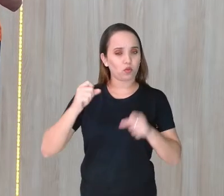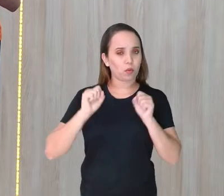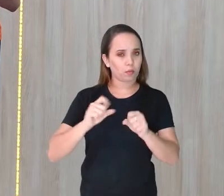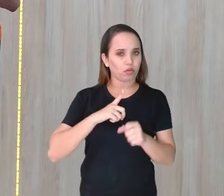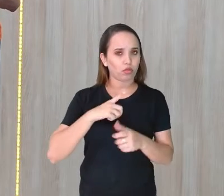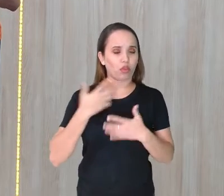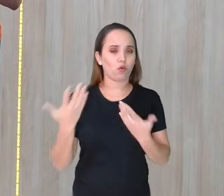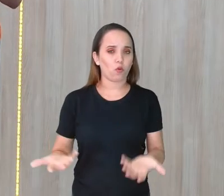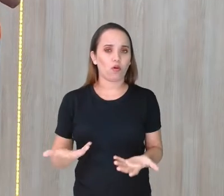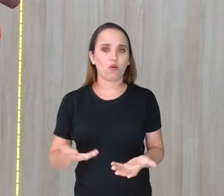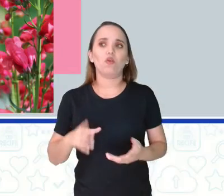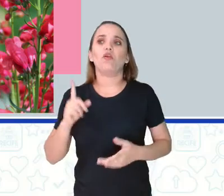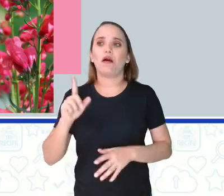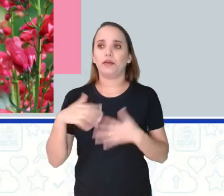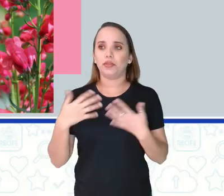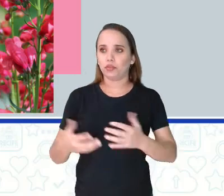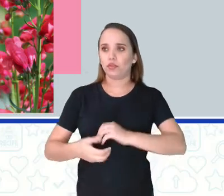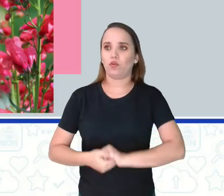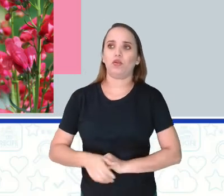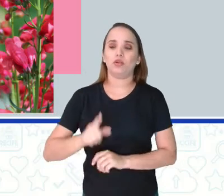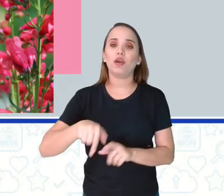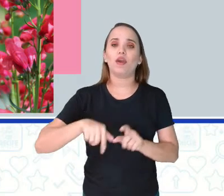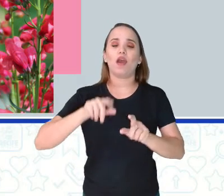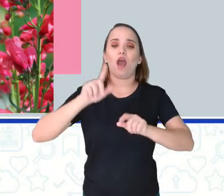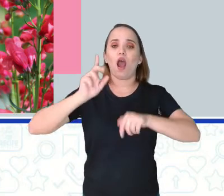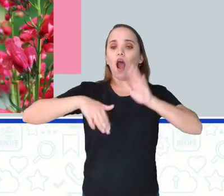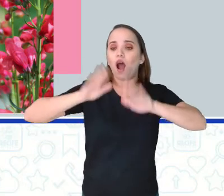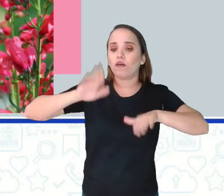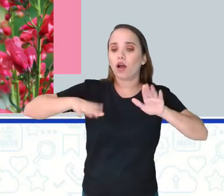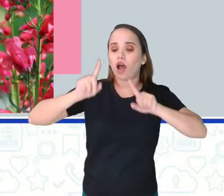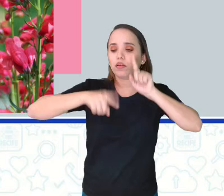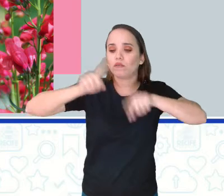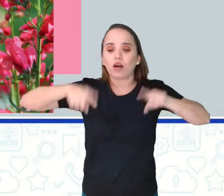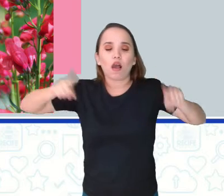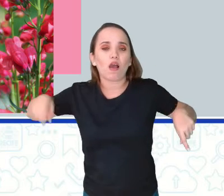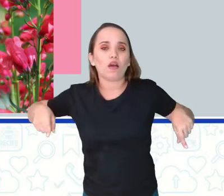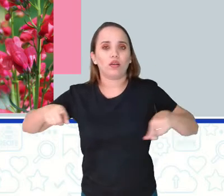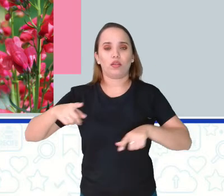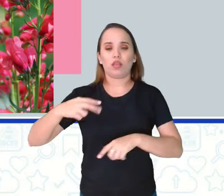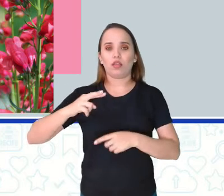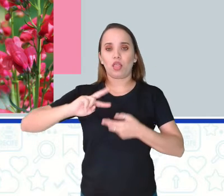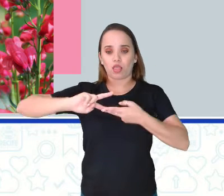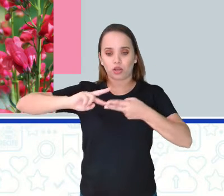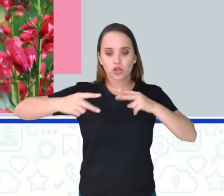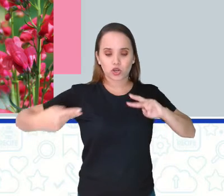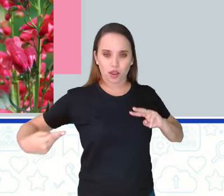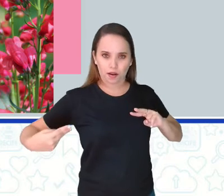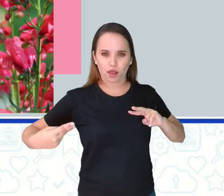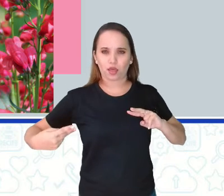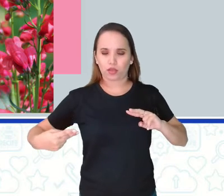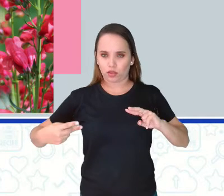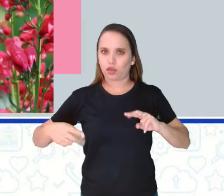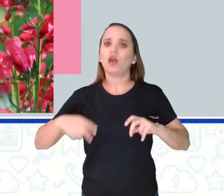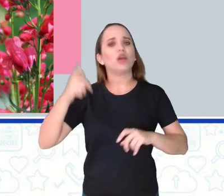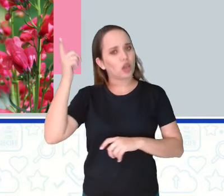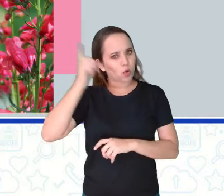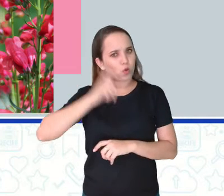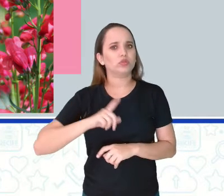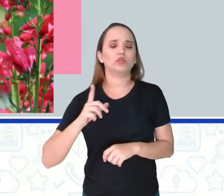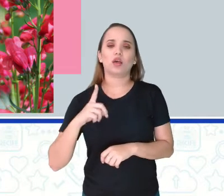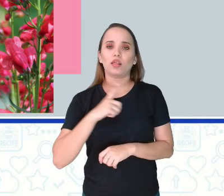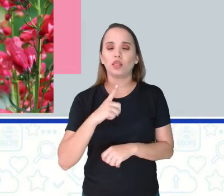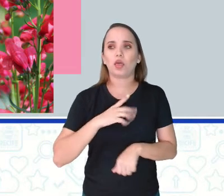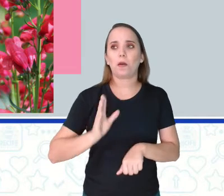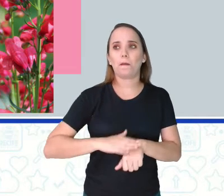uma delas é a variabilidade genética. Então, permite que as espécies mais capacidade de